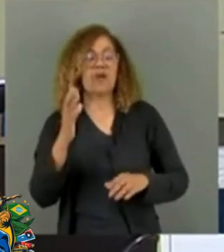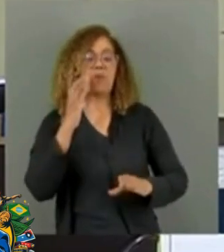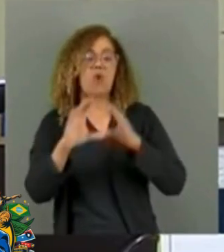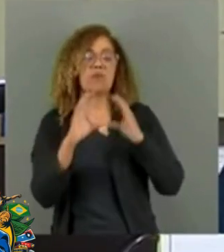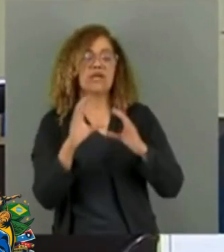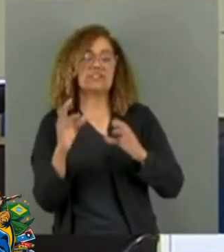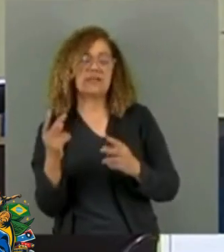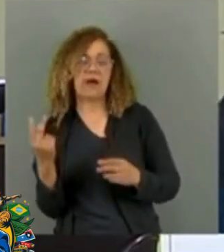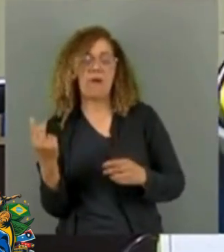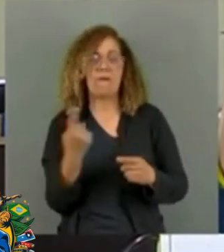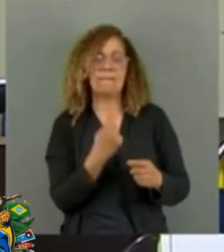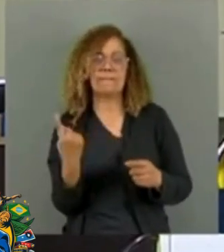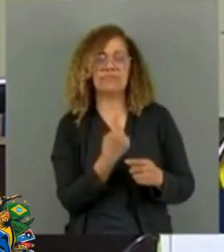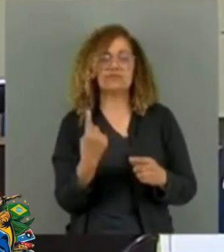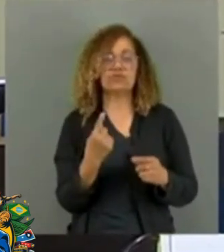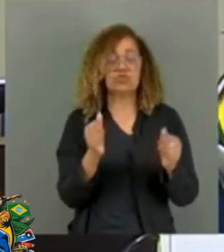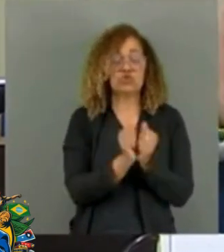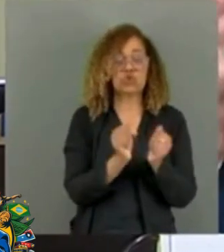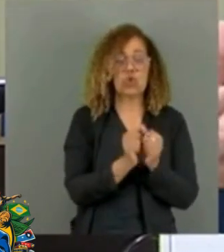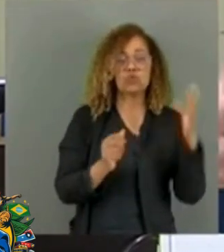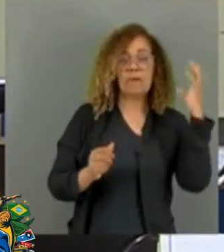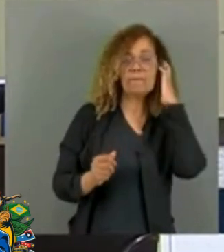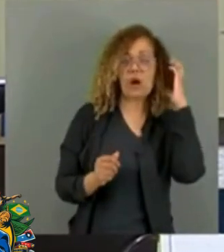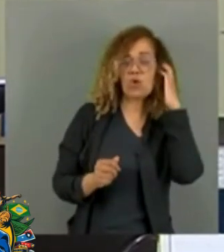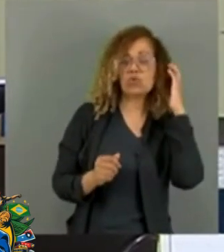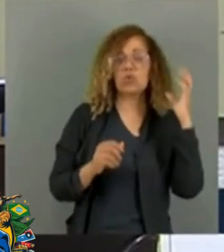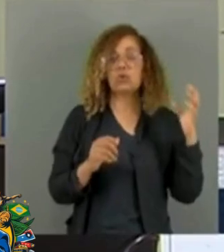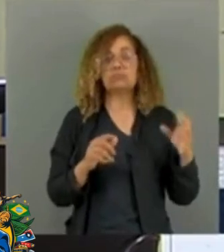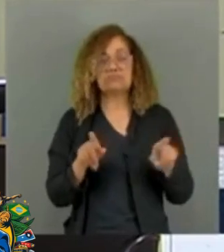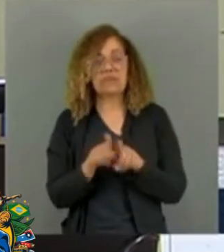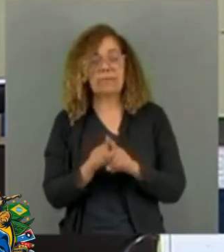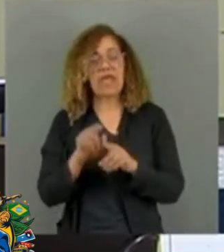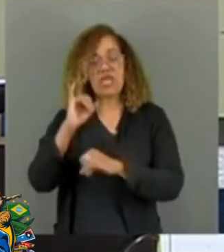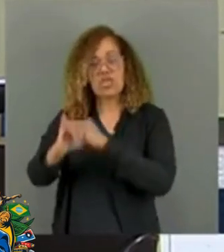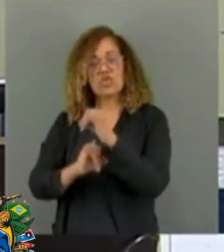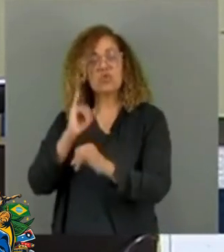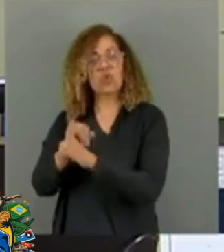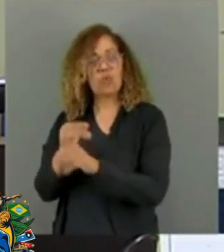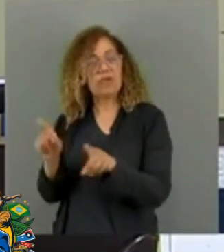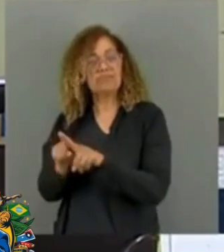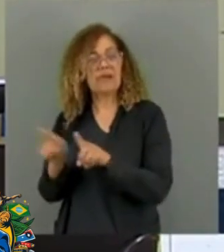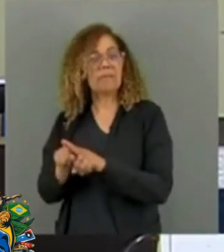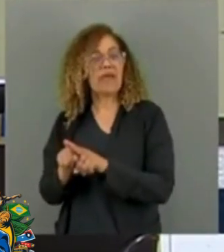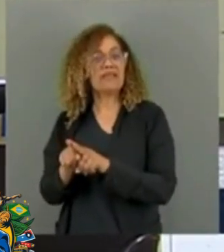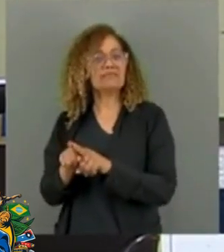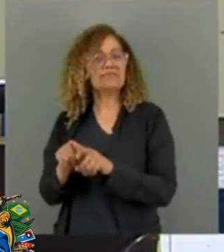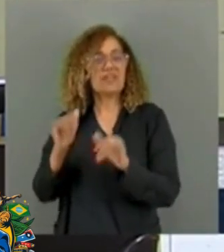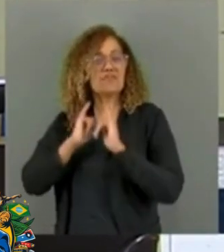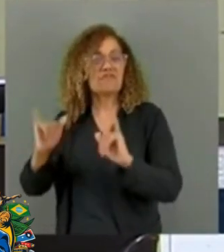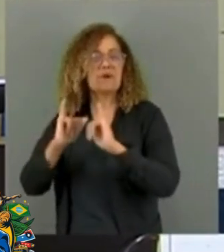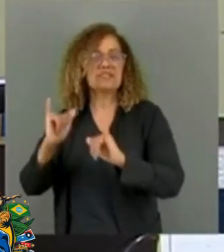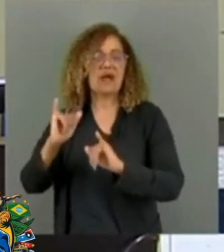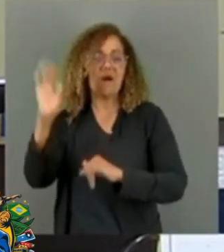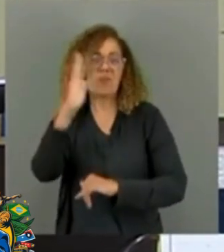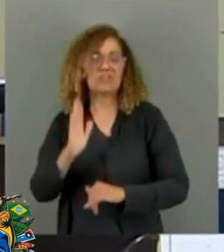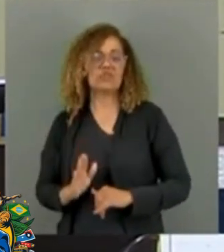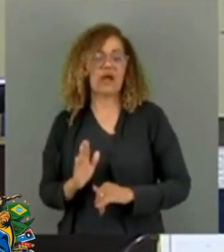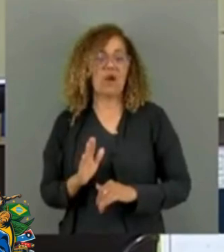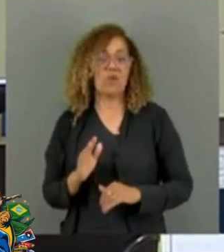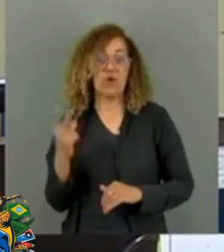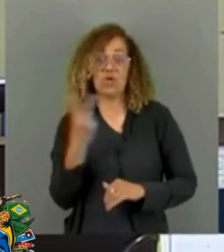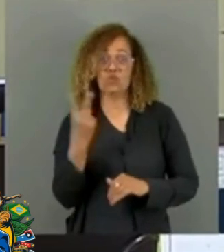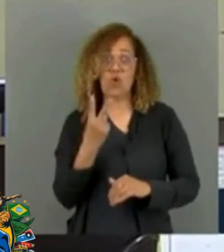paralela. Então, Bauru seguiu com o rádio, Bauru e região com o rádio, e o YouTube seguiu tratando das questões nacionais.